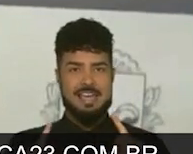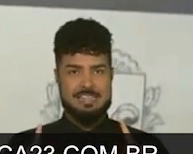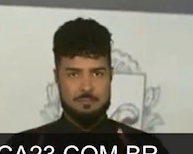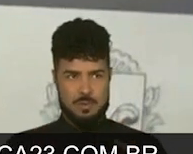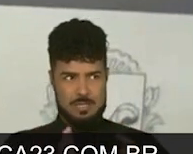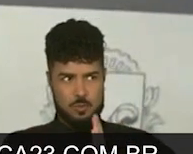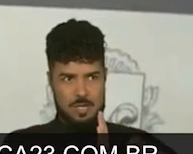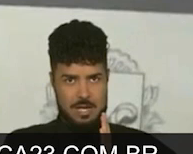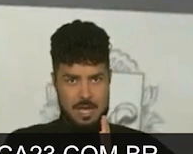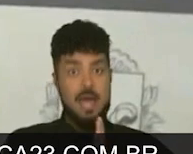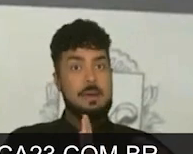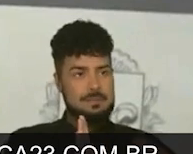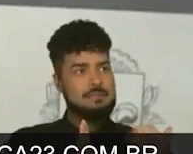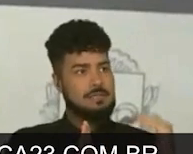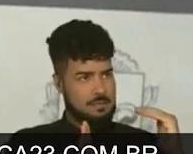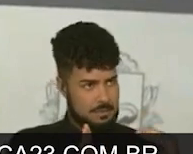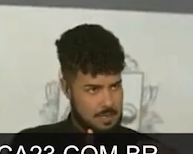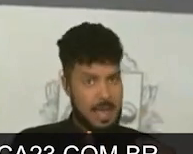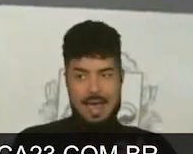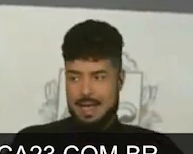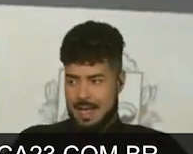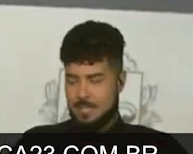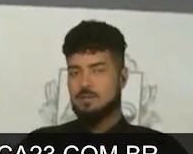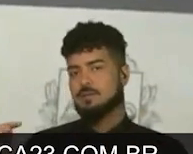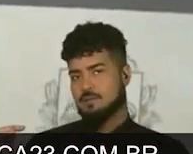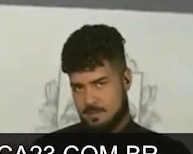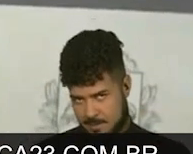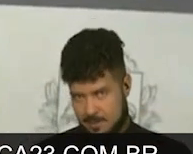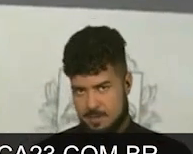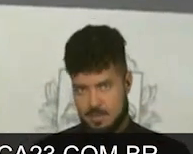é reduzindo também o nível dos gastos, racionalizando os gastos.